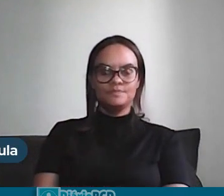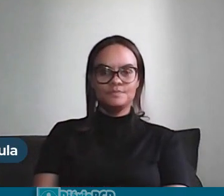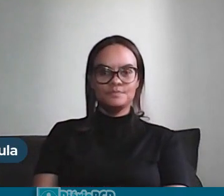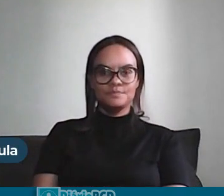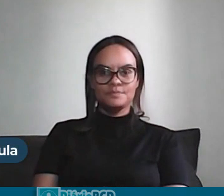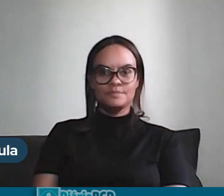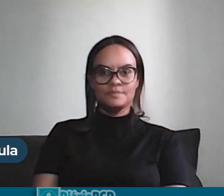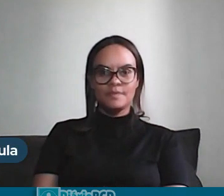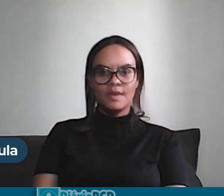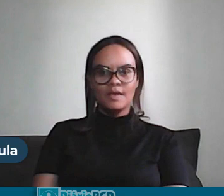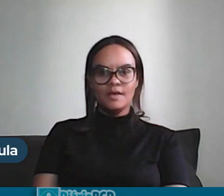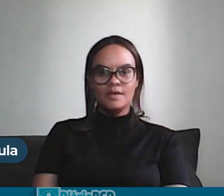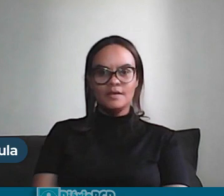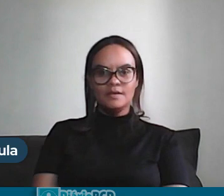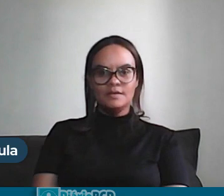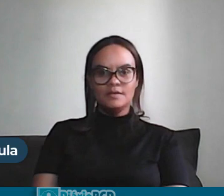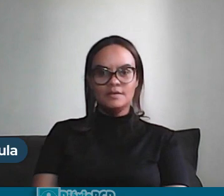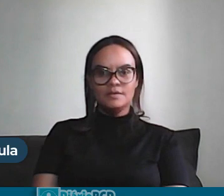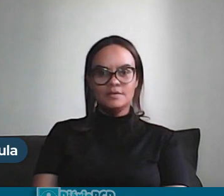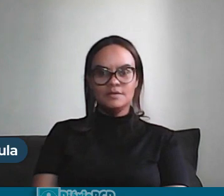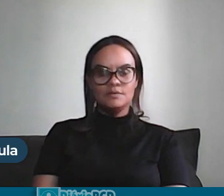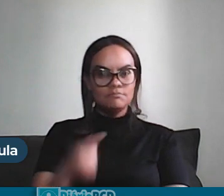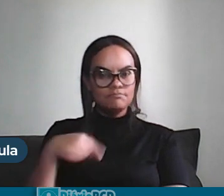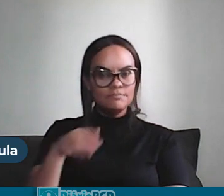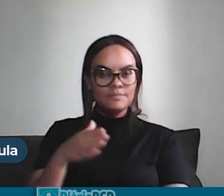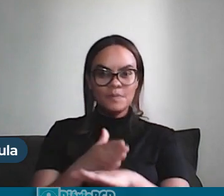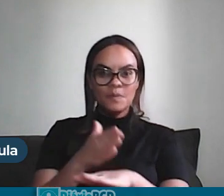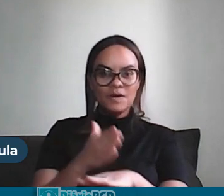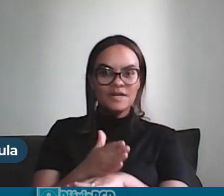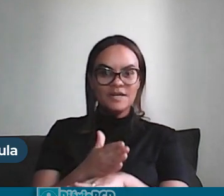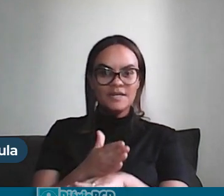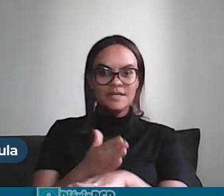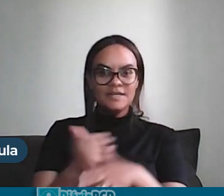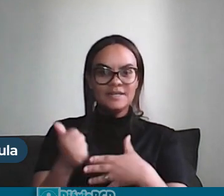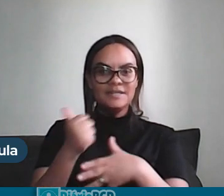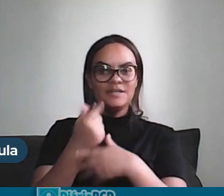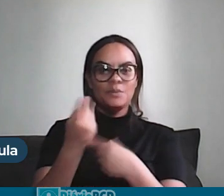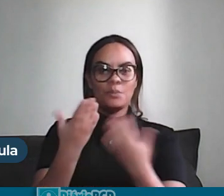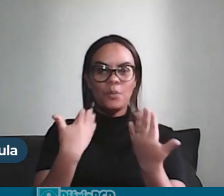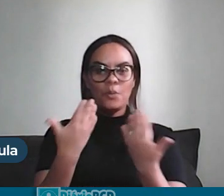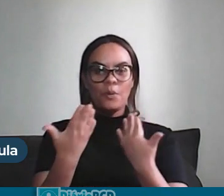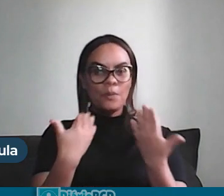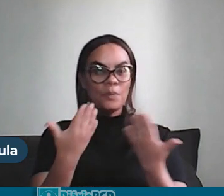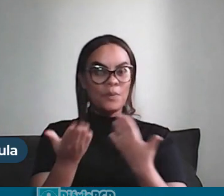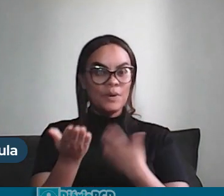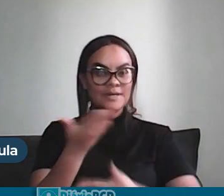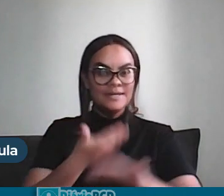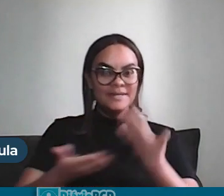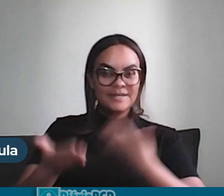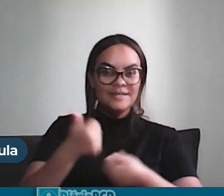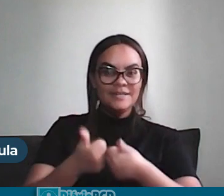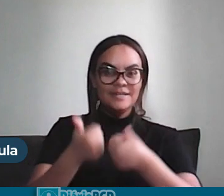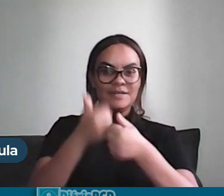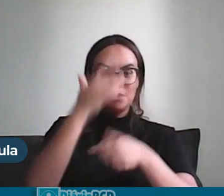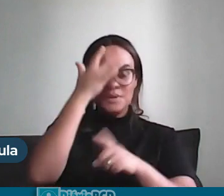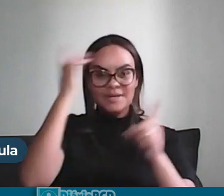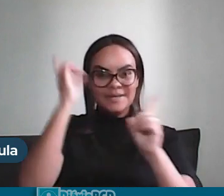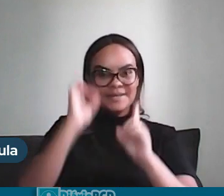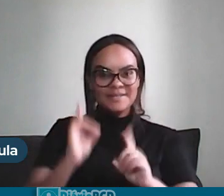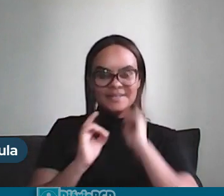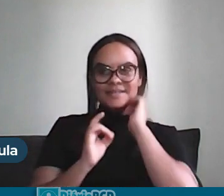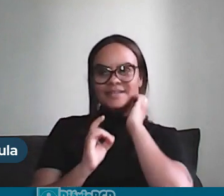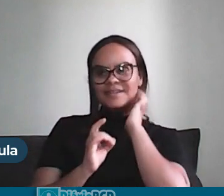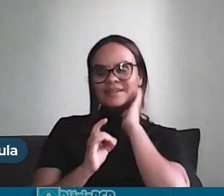garantidos, né? Doutora, a senhora participou sempre das principais discussões que envolvem o segmento da pessoa com